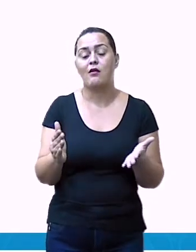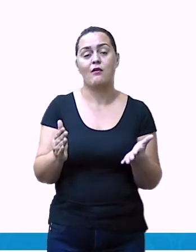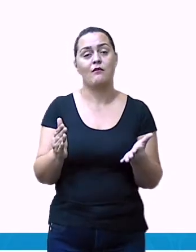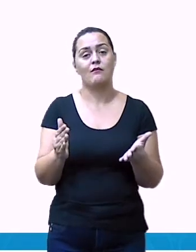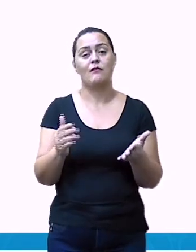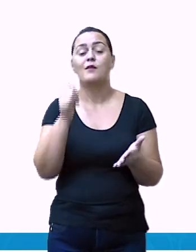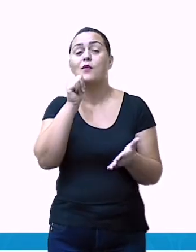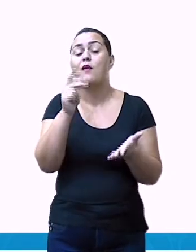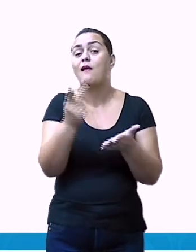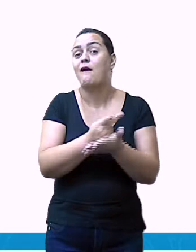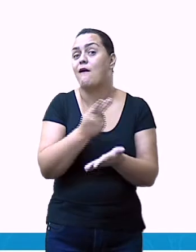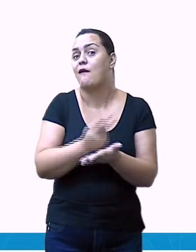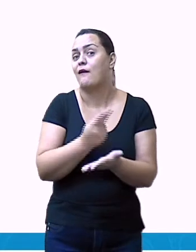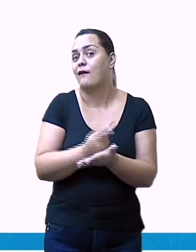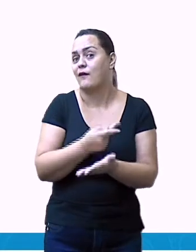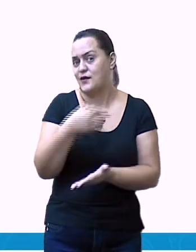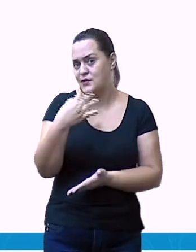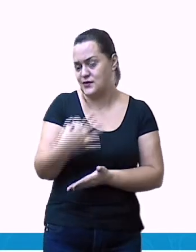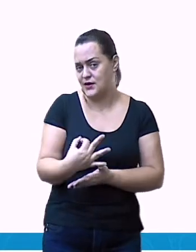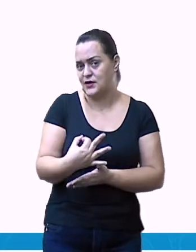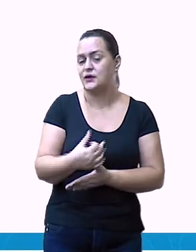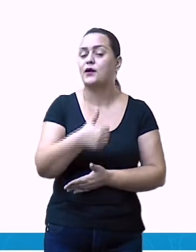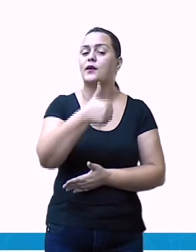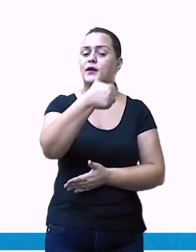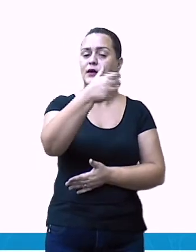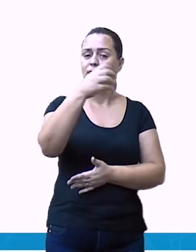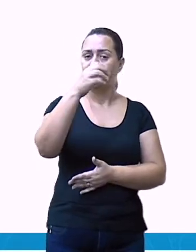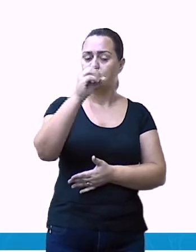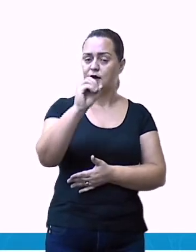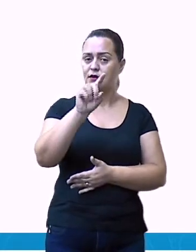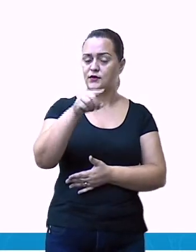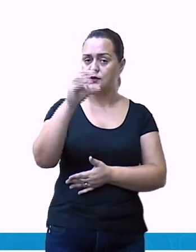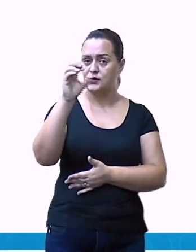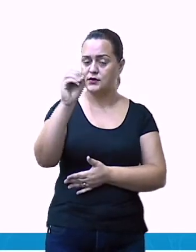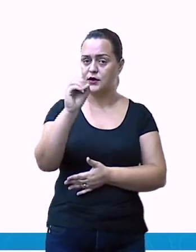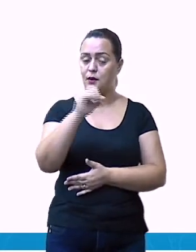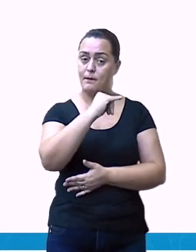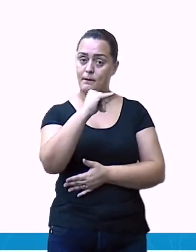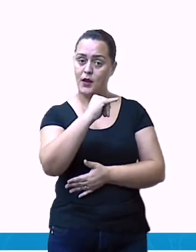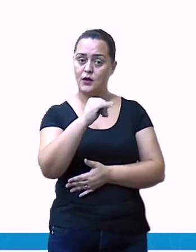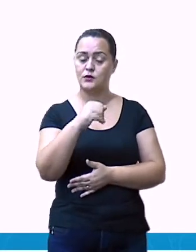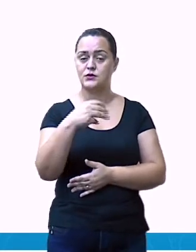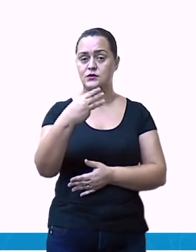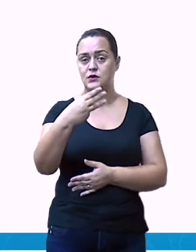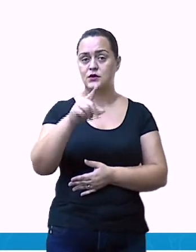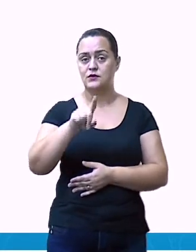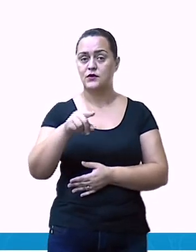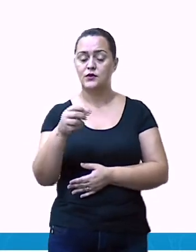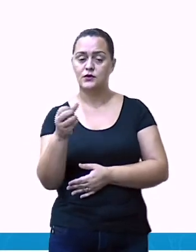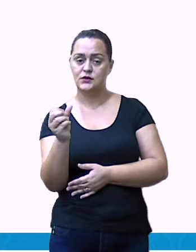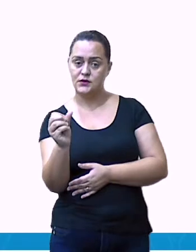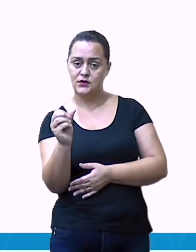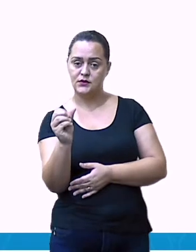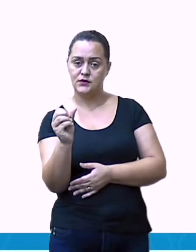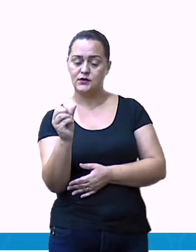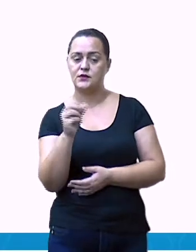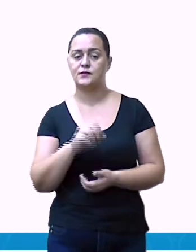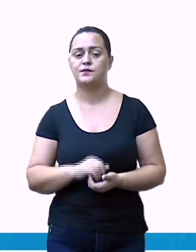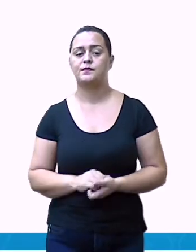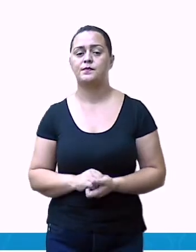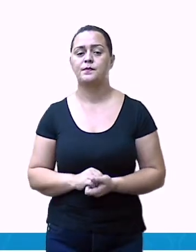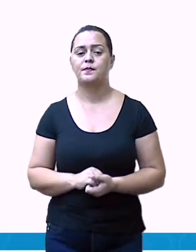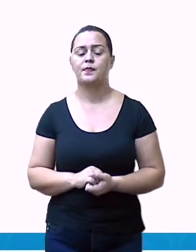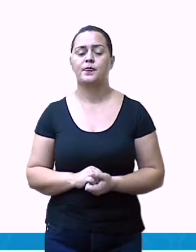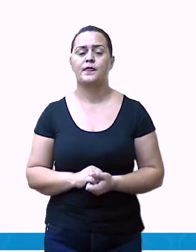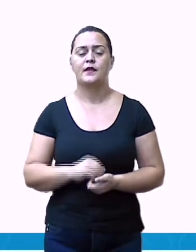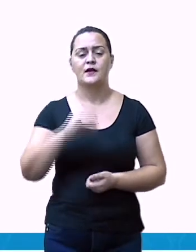errou. Sinal de igualdade e vamos lá. 0 tira 0, vai ficar 0 mesmo. 0,